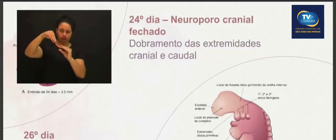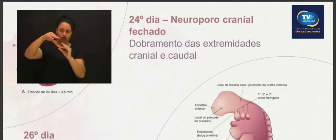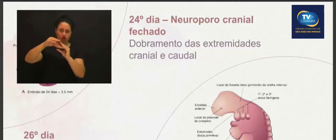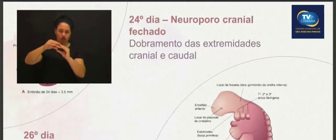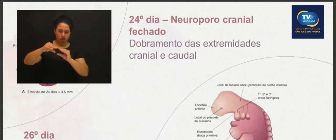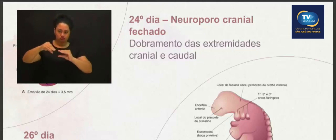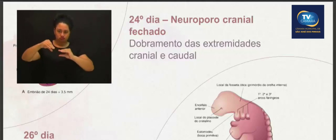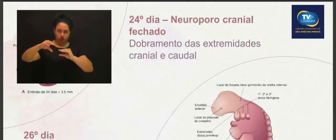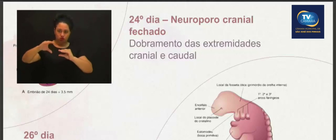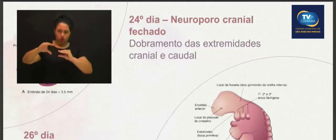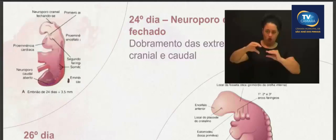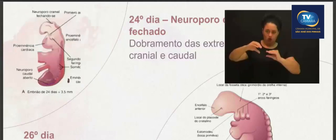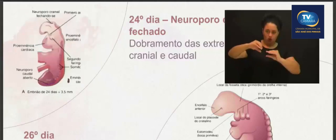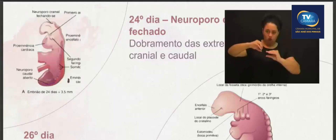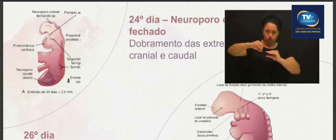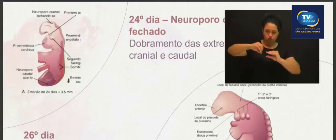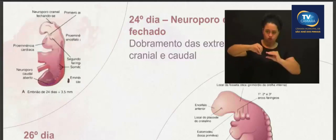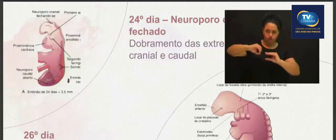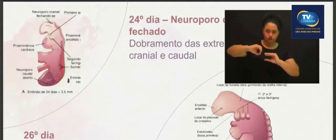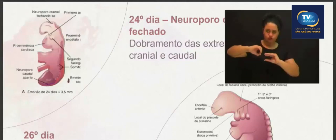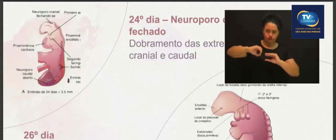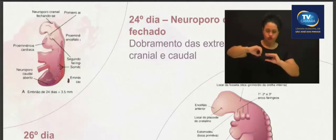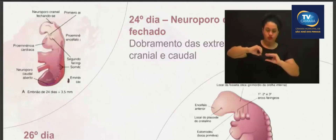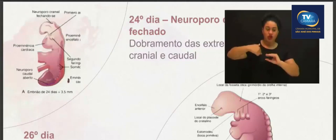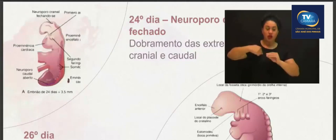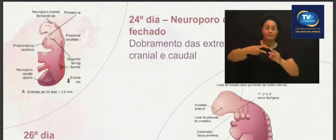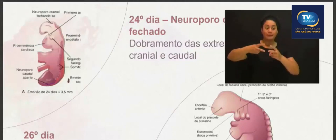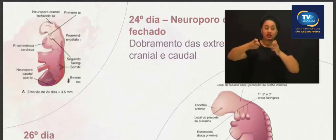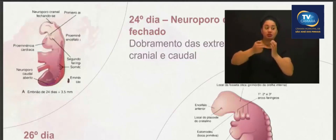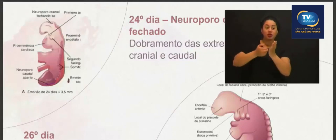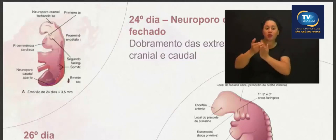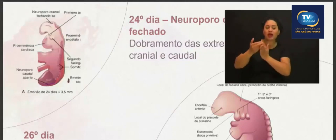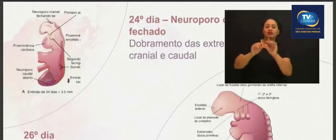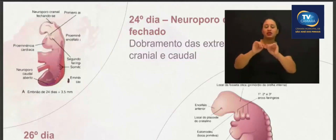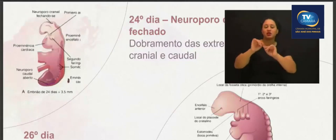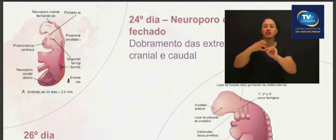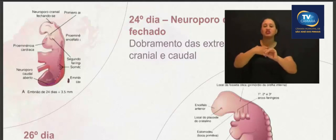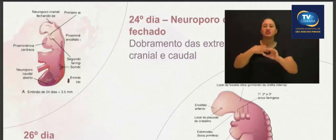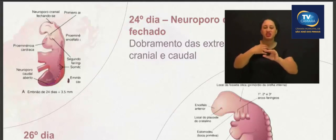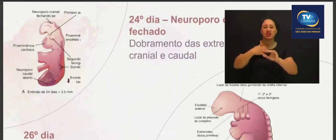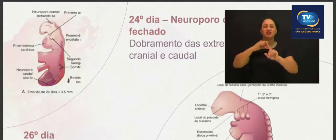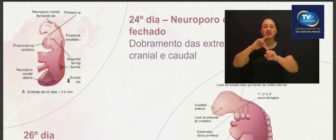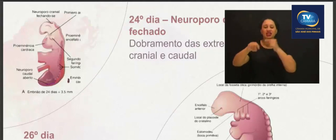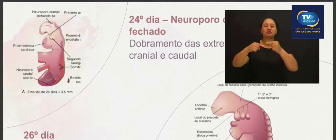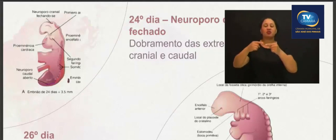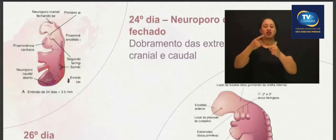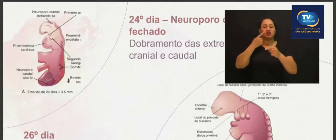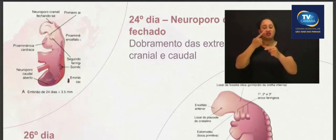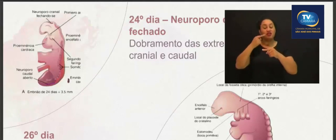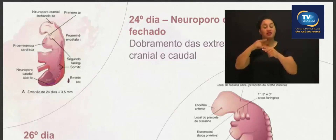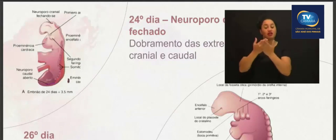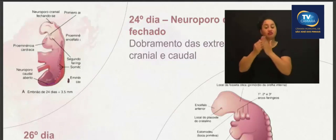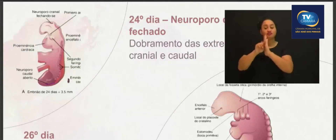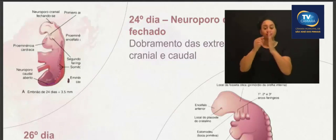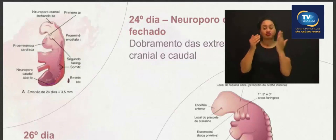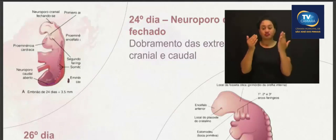começa a se fechar. Dobramento das extremidades, vejam como começa a tomar aquela forma que a gente vai olhar, que existem estudos comparativos,